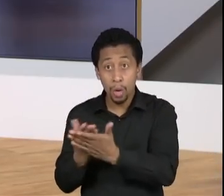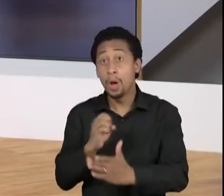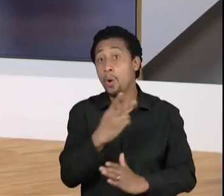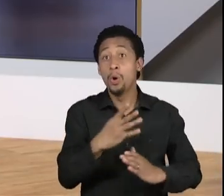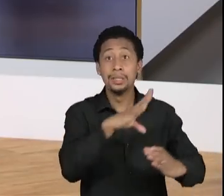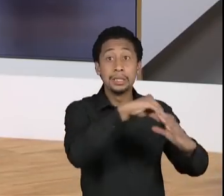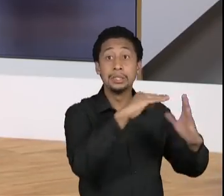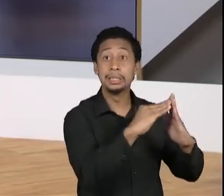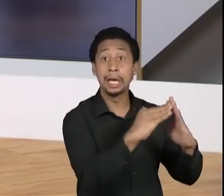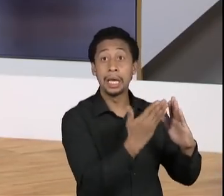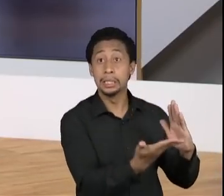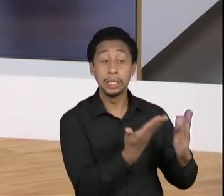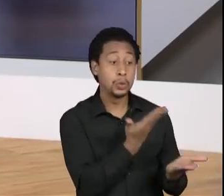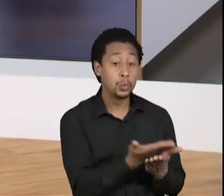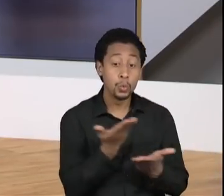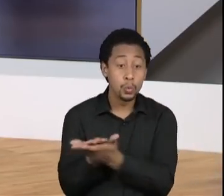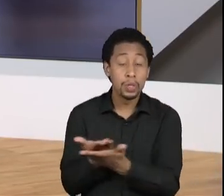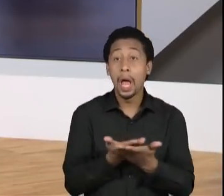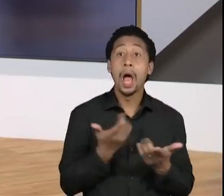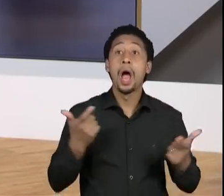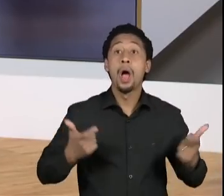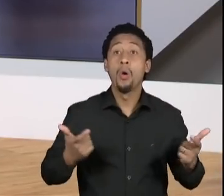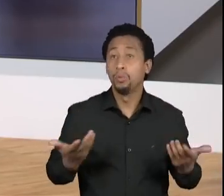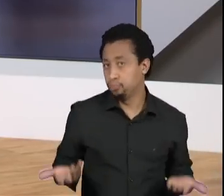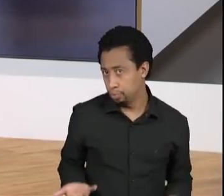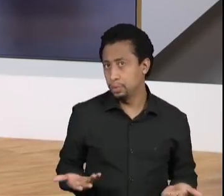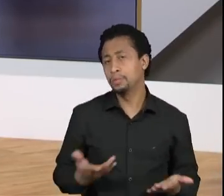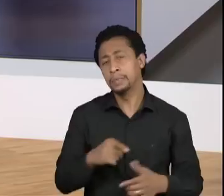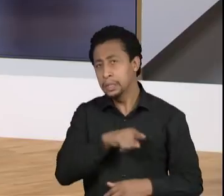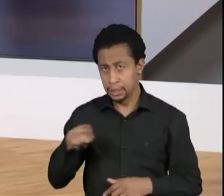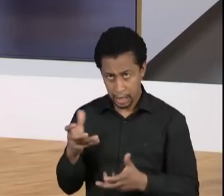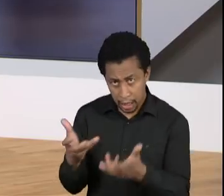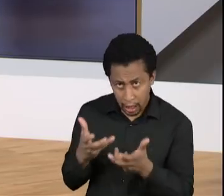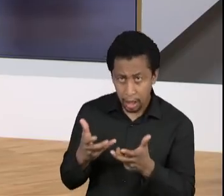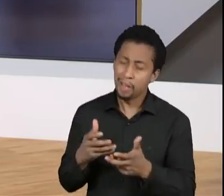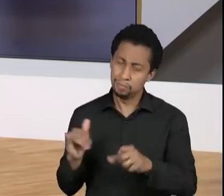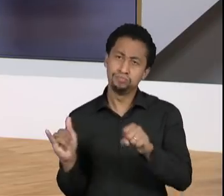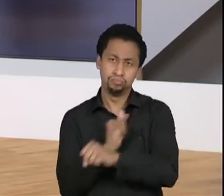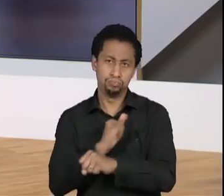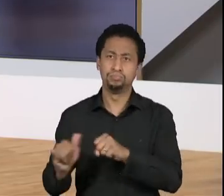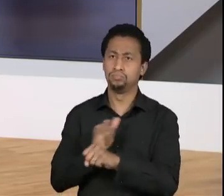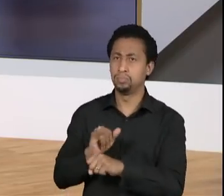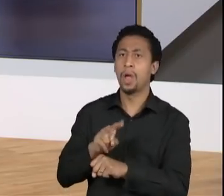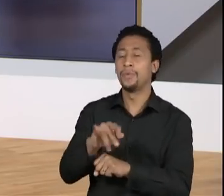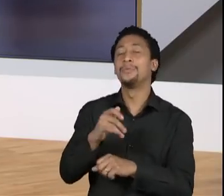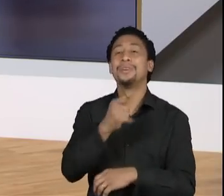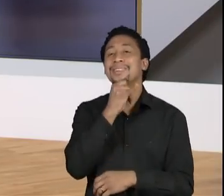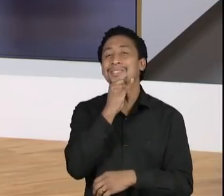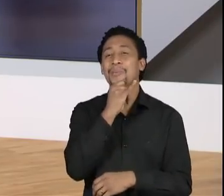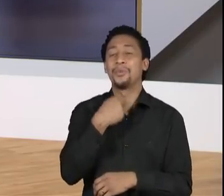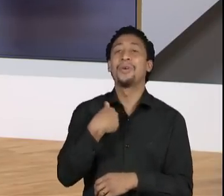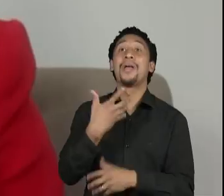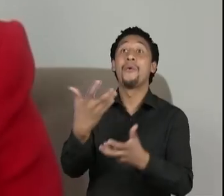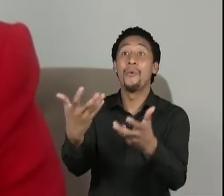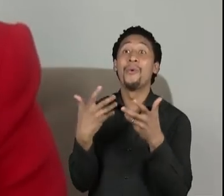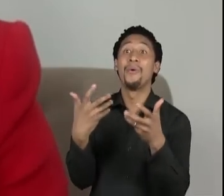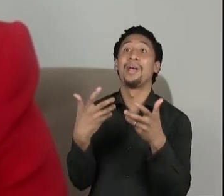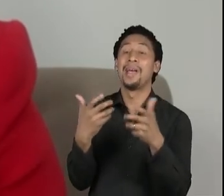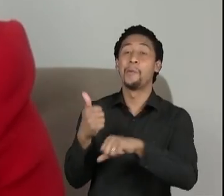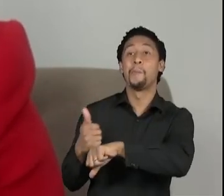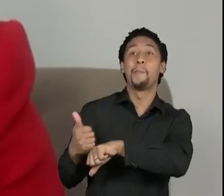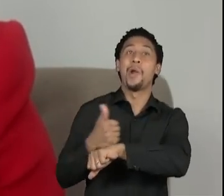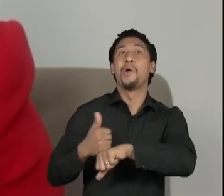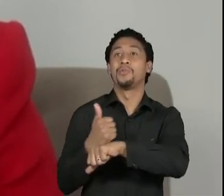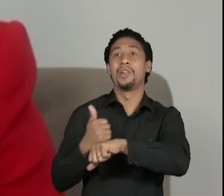liberdade. Aqueles que desejam vão encontrar. É a mesma coisa se eu dissesse que gostaria de ser, sei lá, jogador de futebol